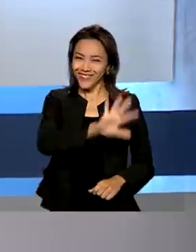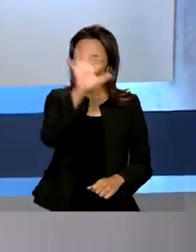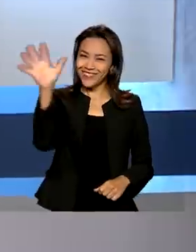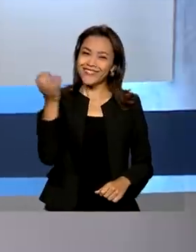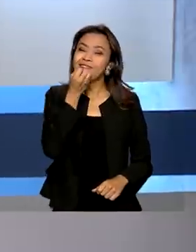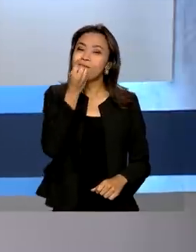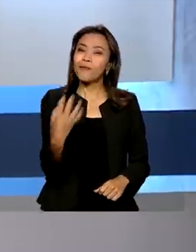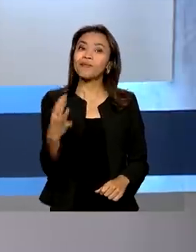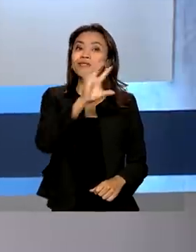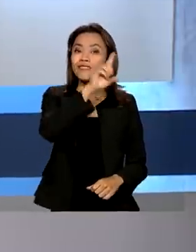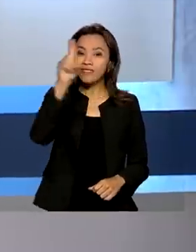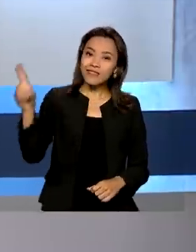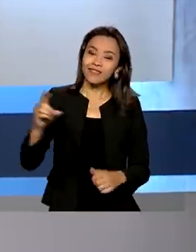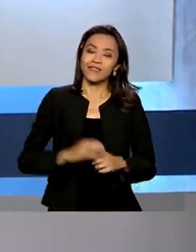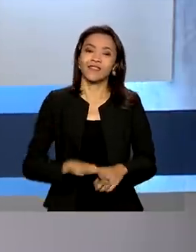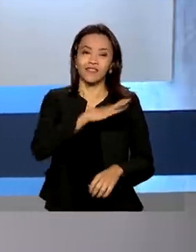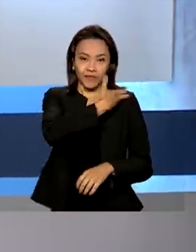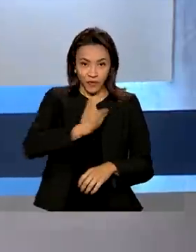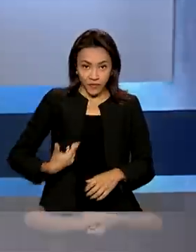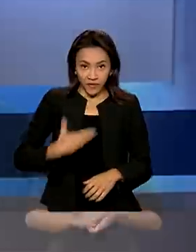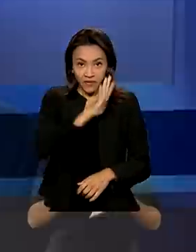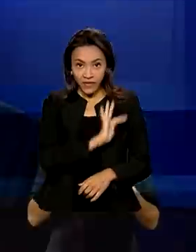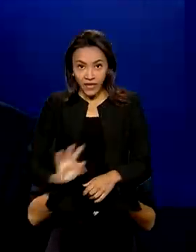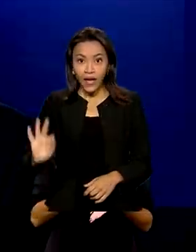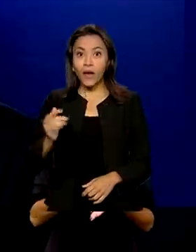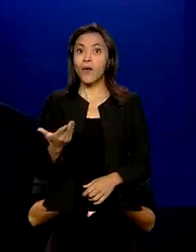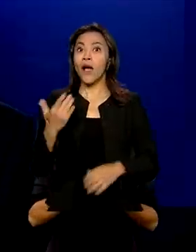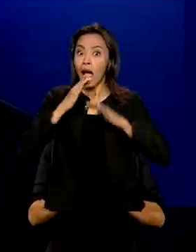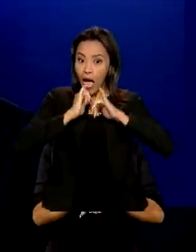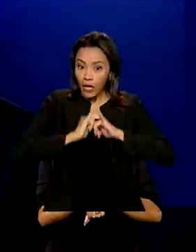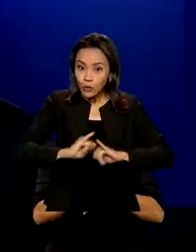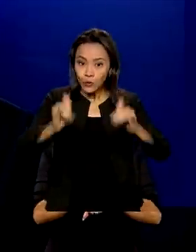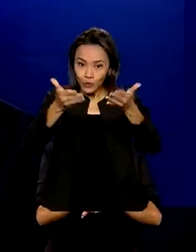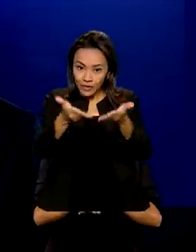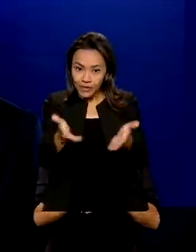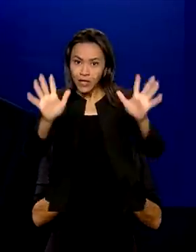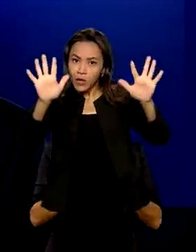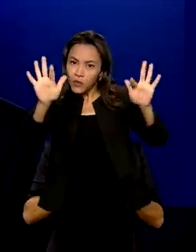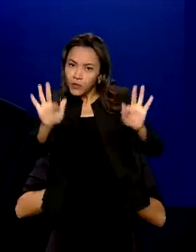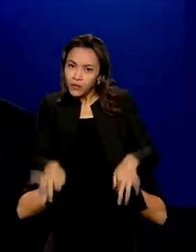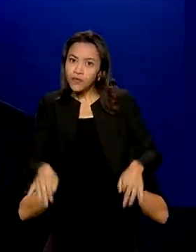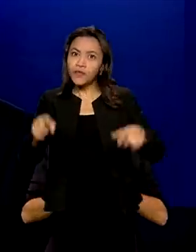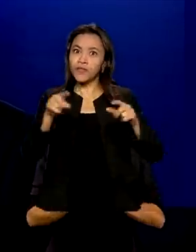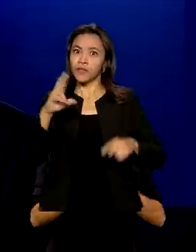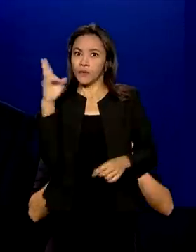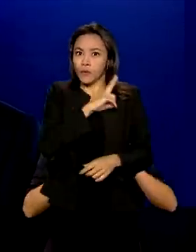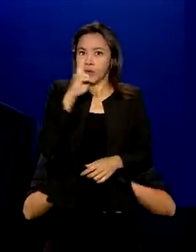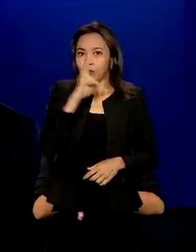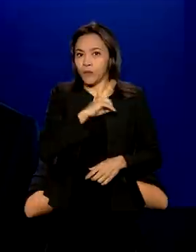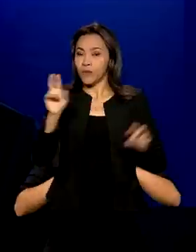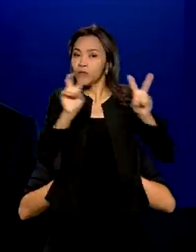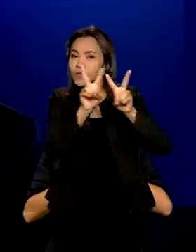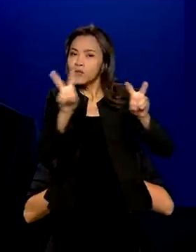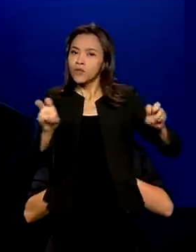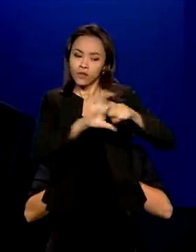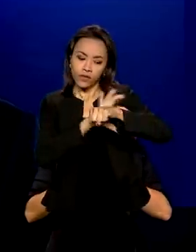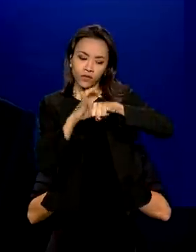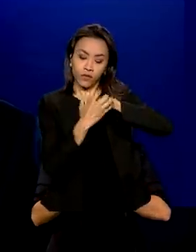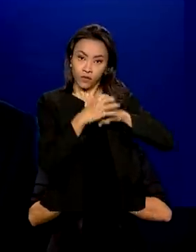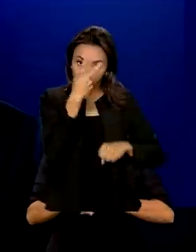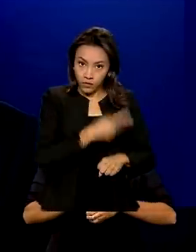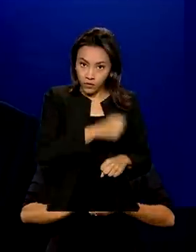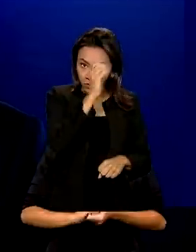Olá, bom dia para você. O governo federal anuncia fim da emergência para a Covid-19 no país, mas o Ministério